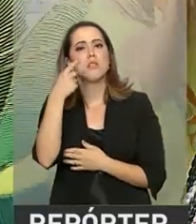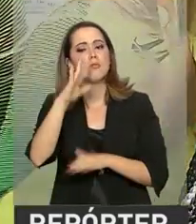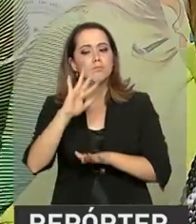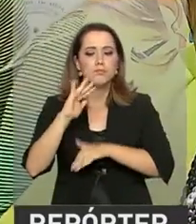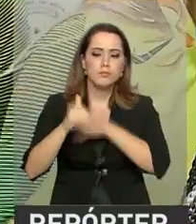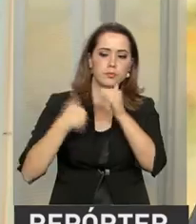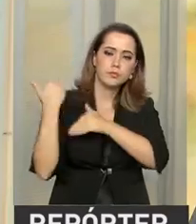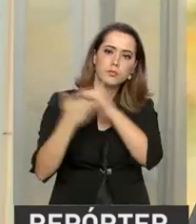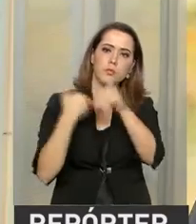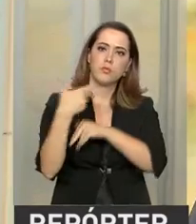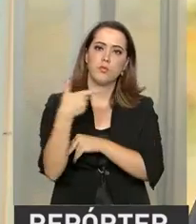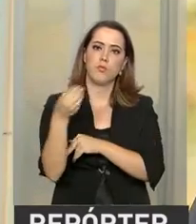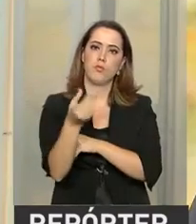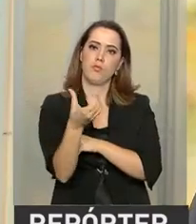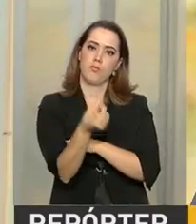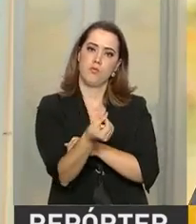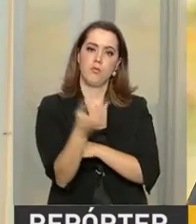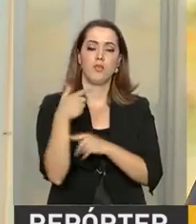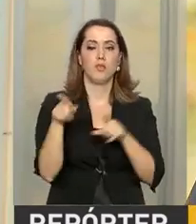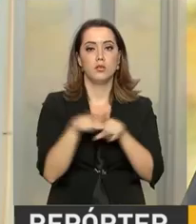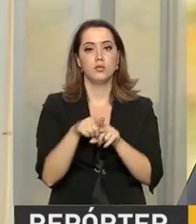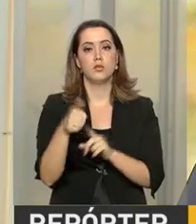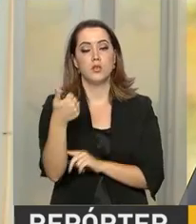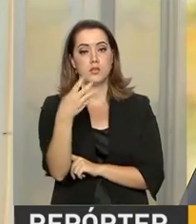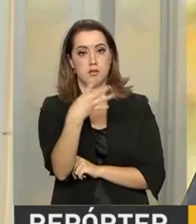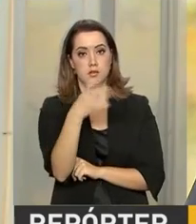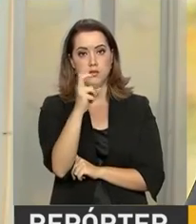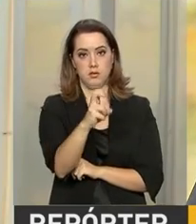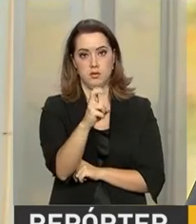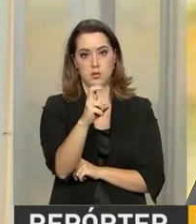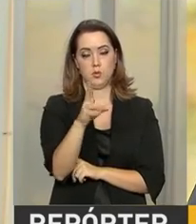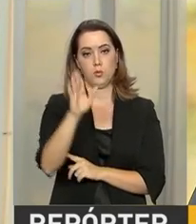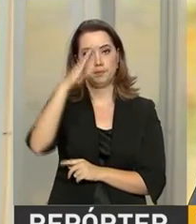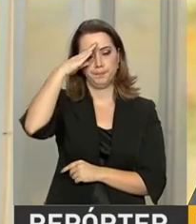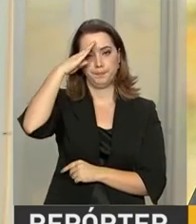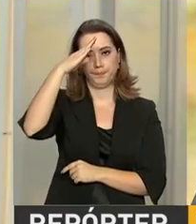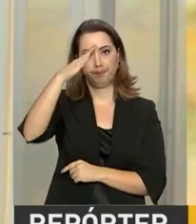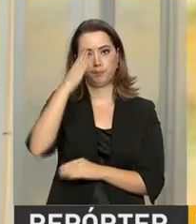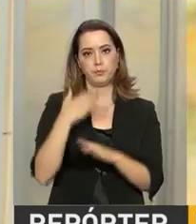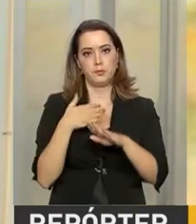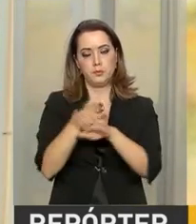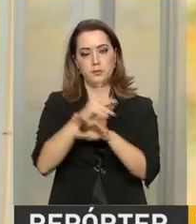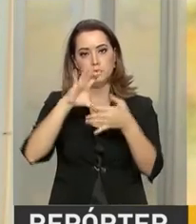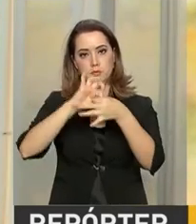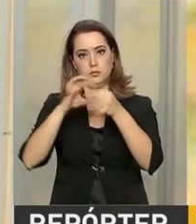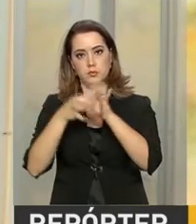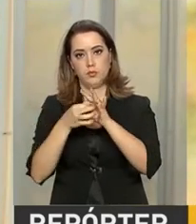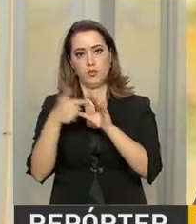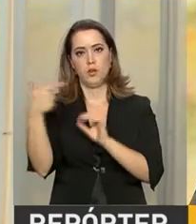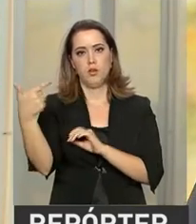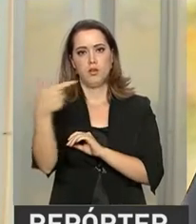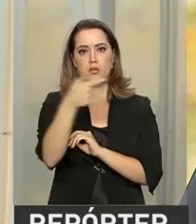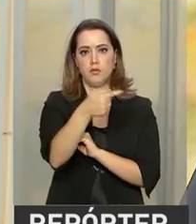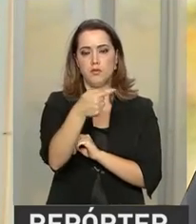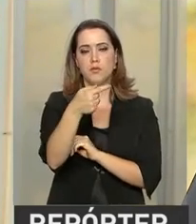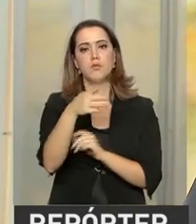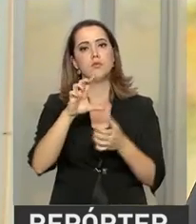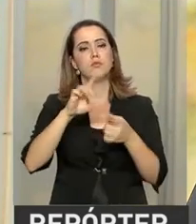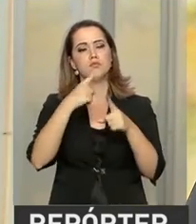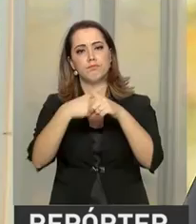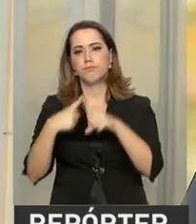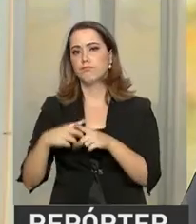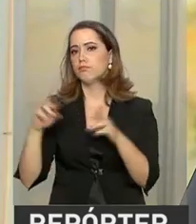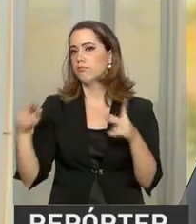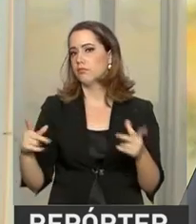2020 145 militares participarão das olimpíadas eles disputaram 27 modalidades e trouxeram para casa três